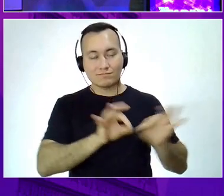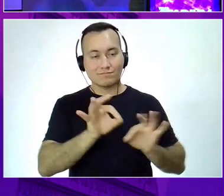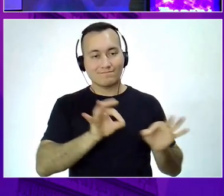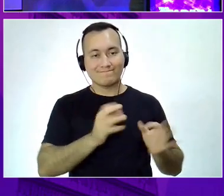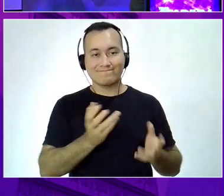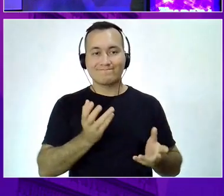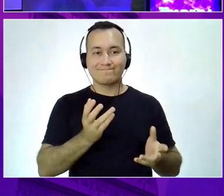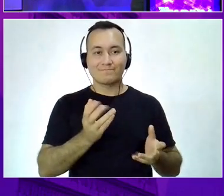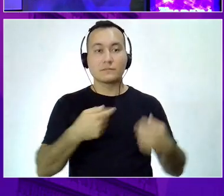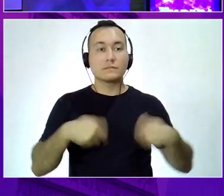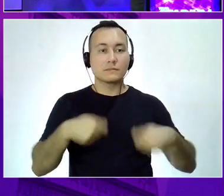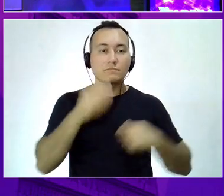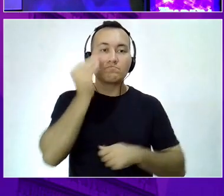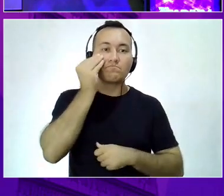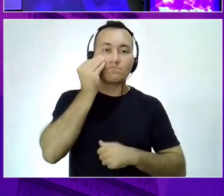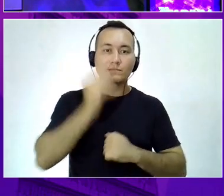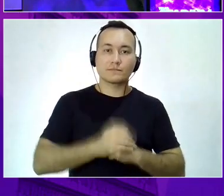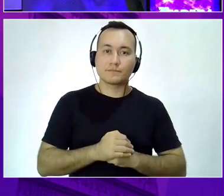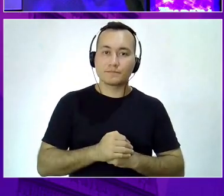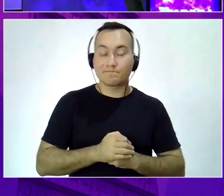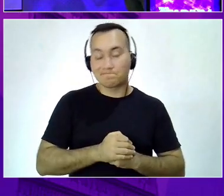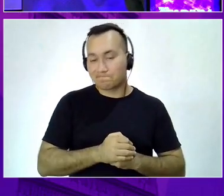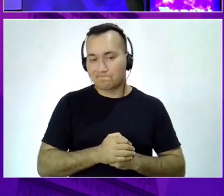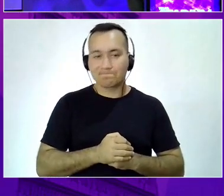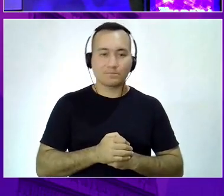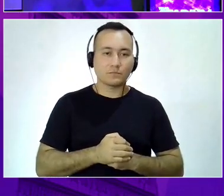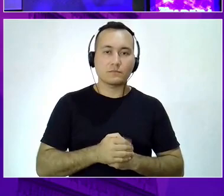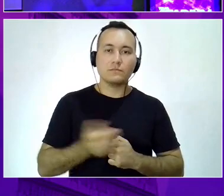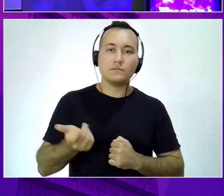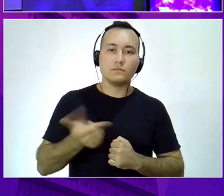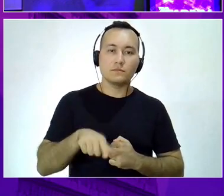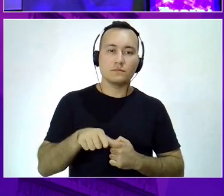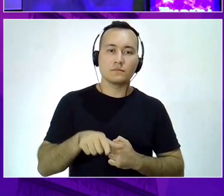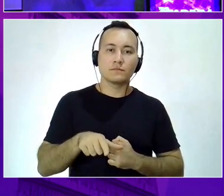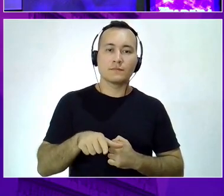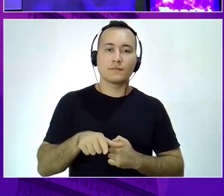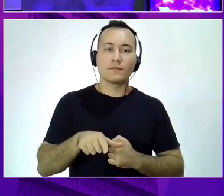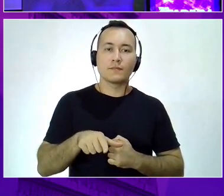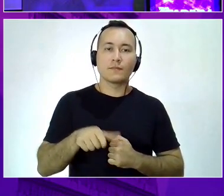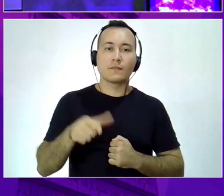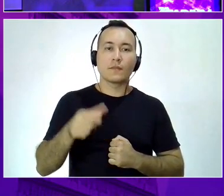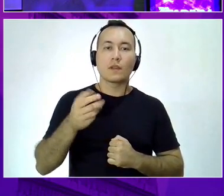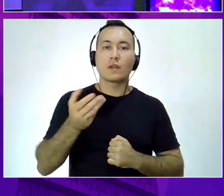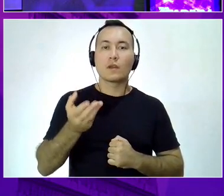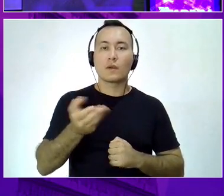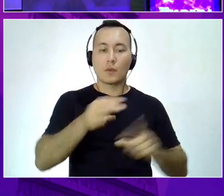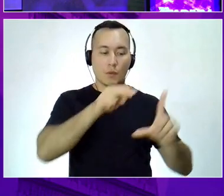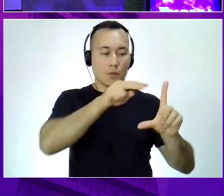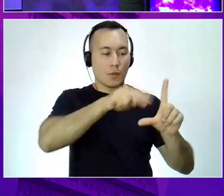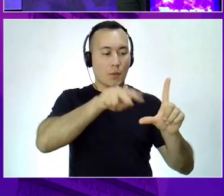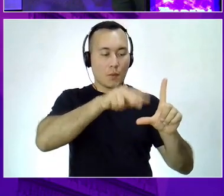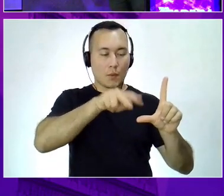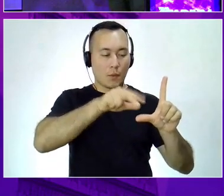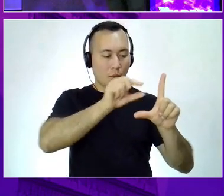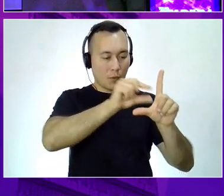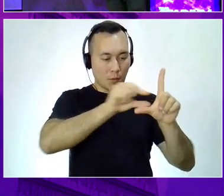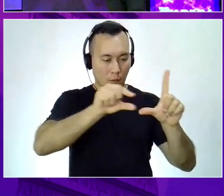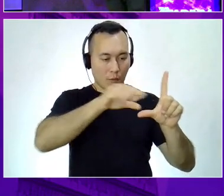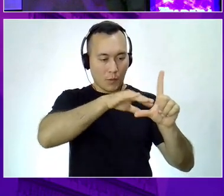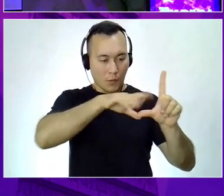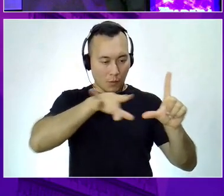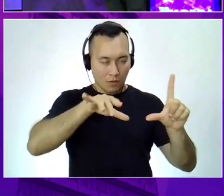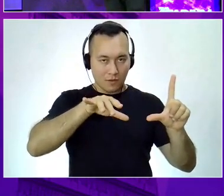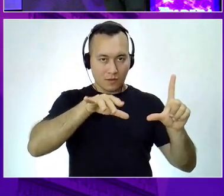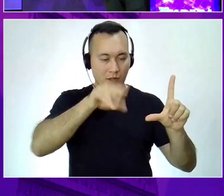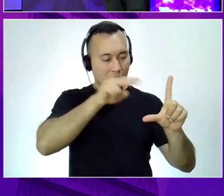até aquelas imagens, né? Você tem um aplicativo lá de envio de comida,